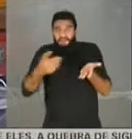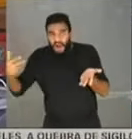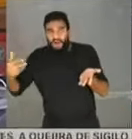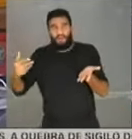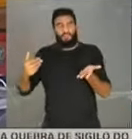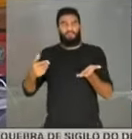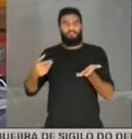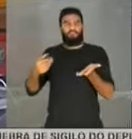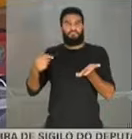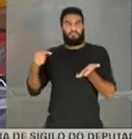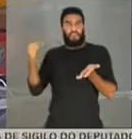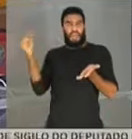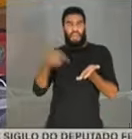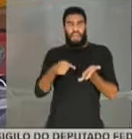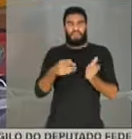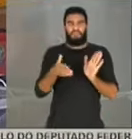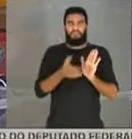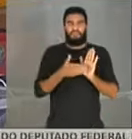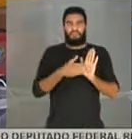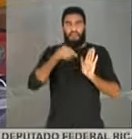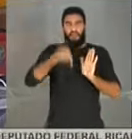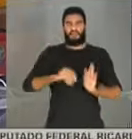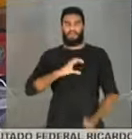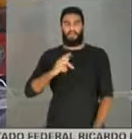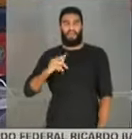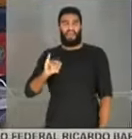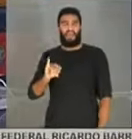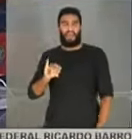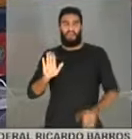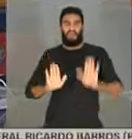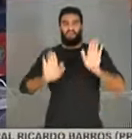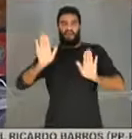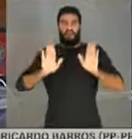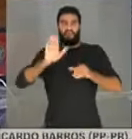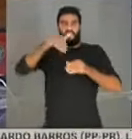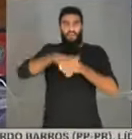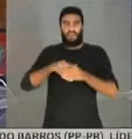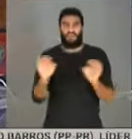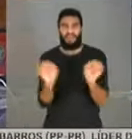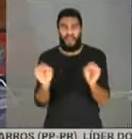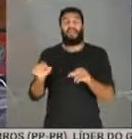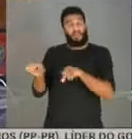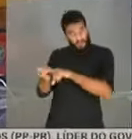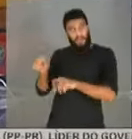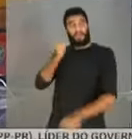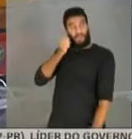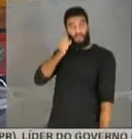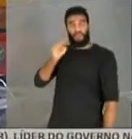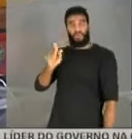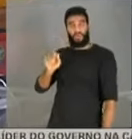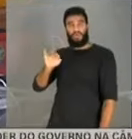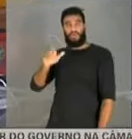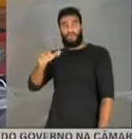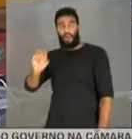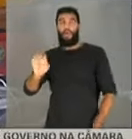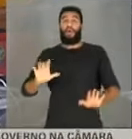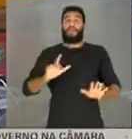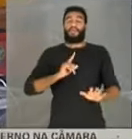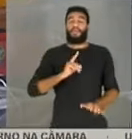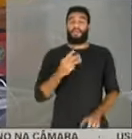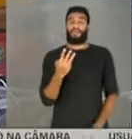sequer pautados nessa CPI. Senador Girão também. São 36 requerimentos